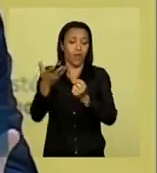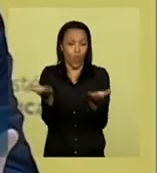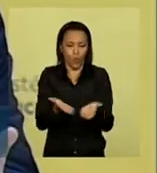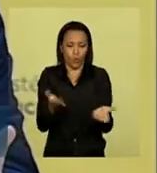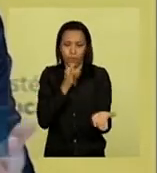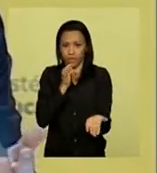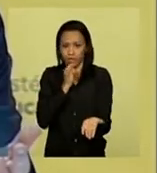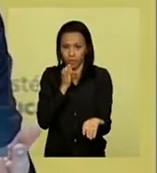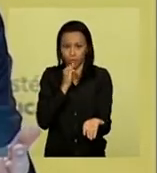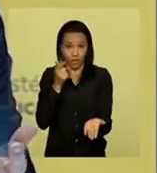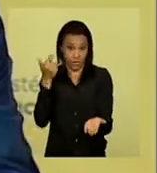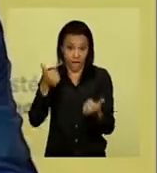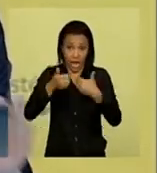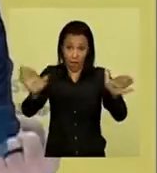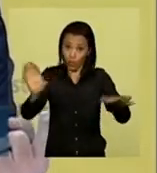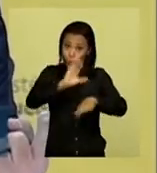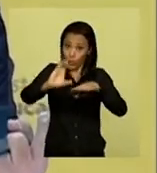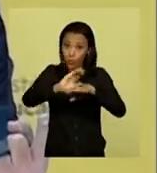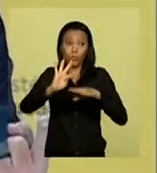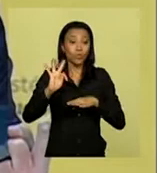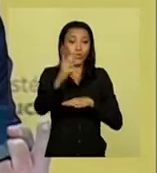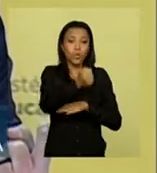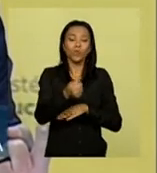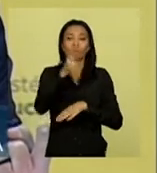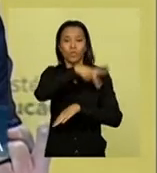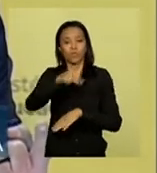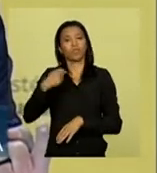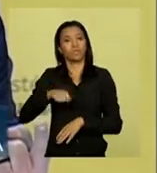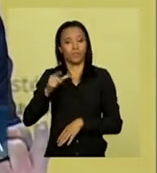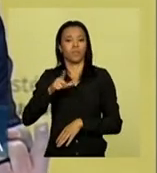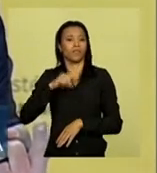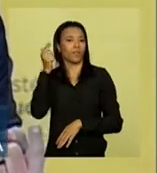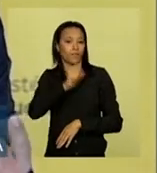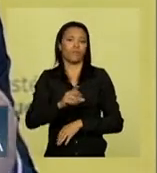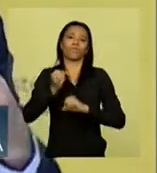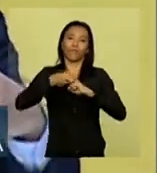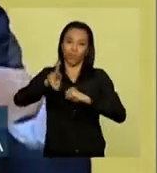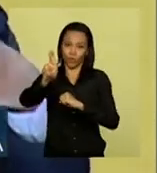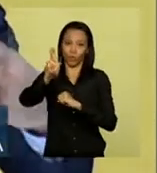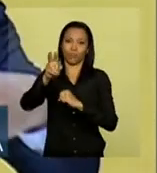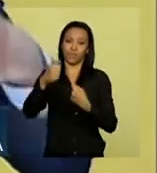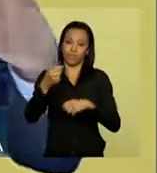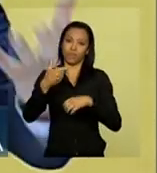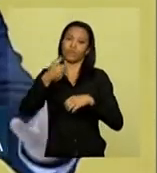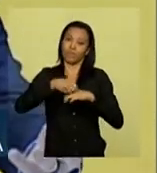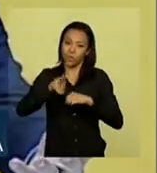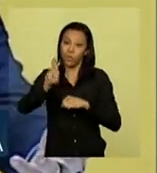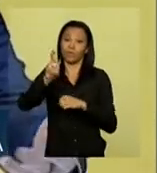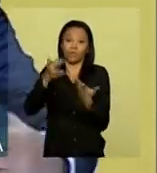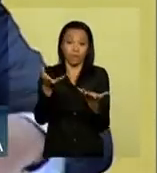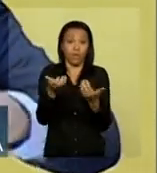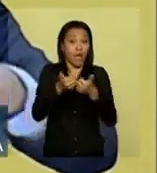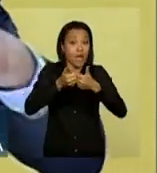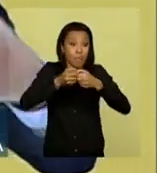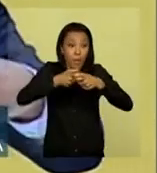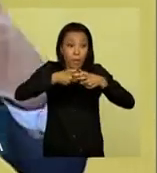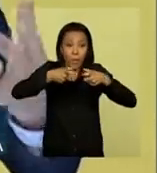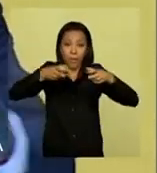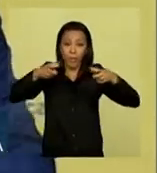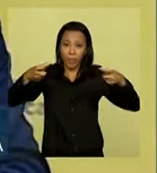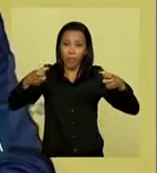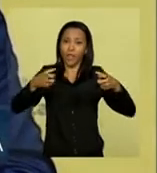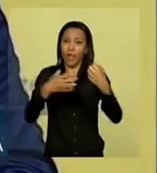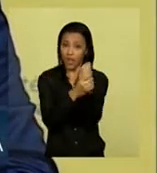para você ter abrir um curso todos os professores ingressantes tem que ter doutorado Então você para poder expandir você tem que garantir a pós-graduação